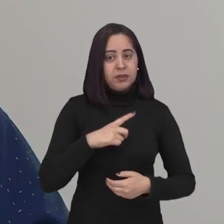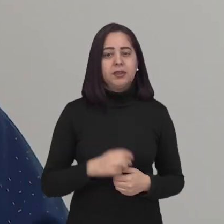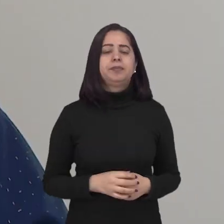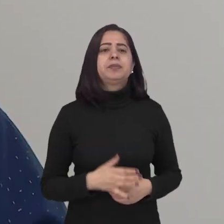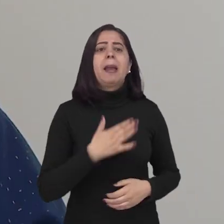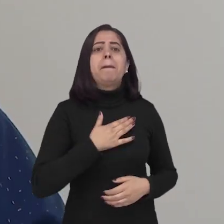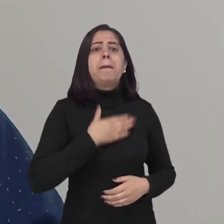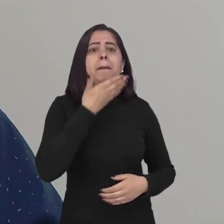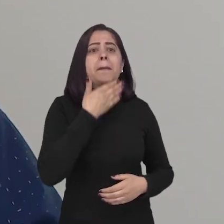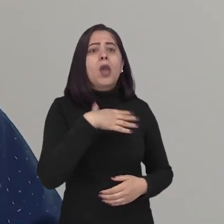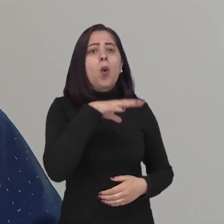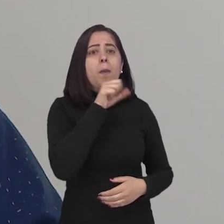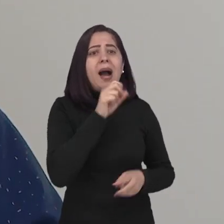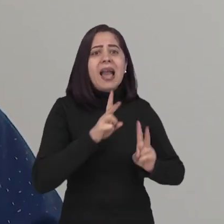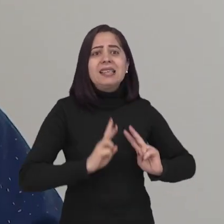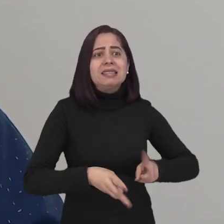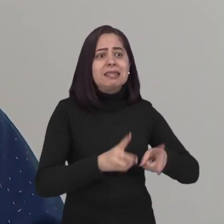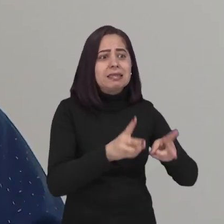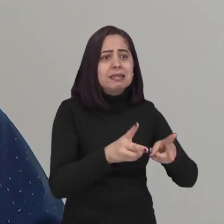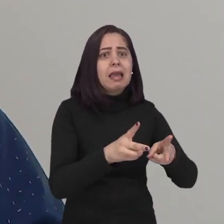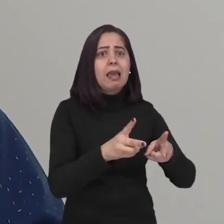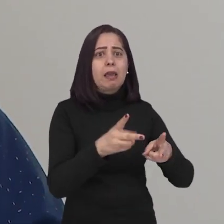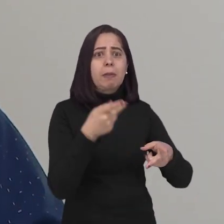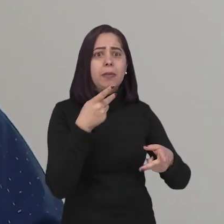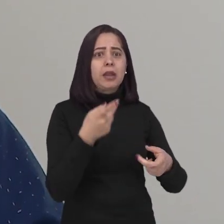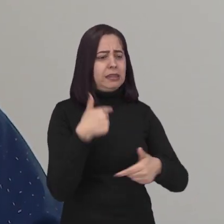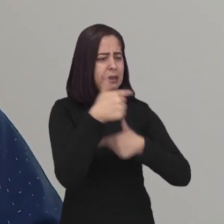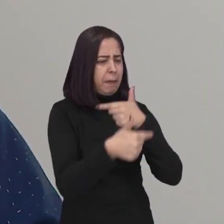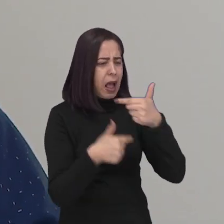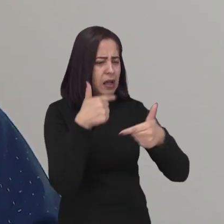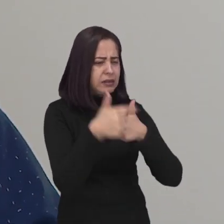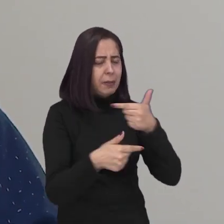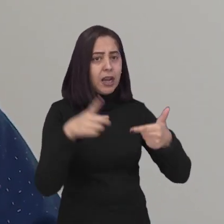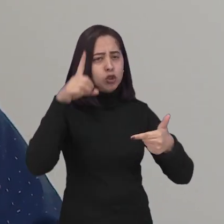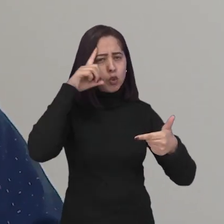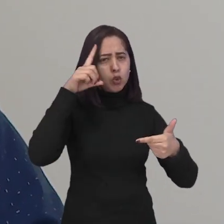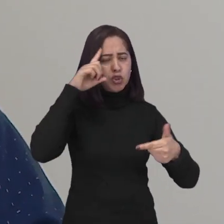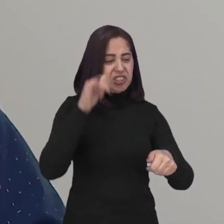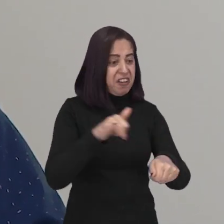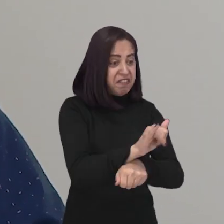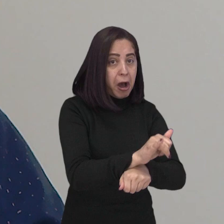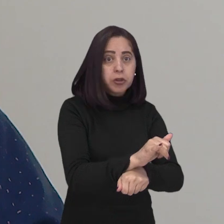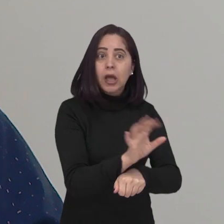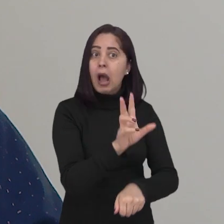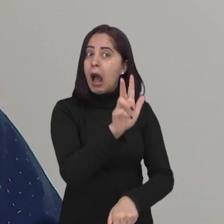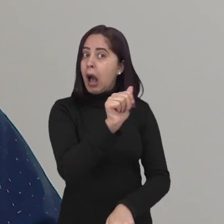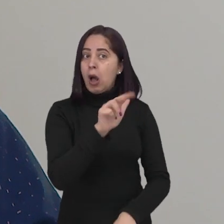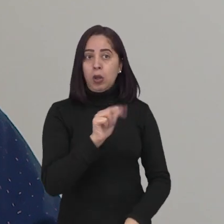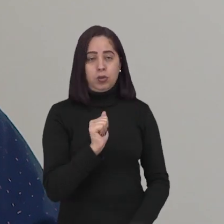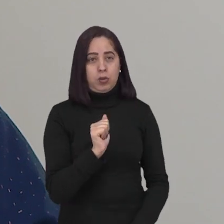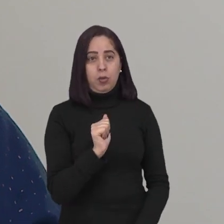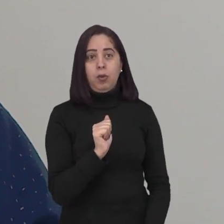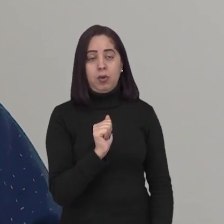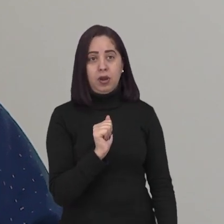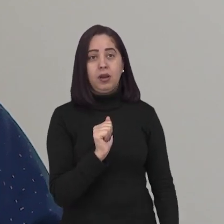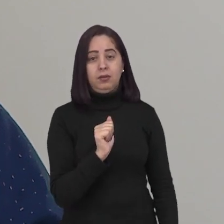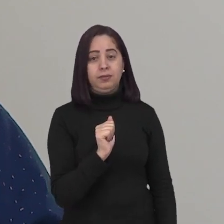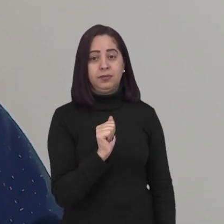Ele sempre falava, graças a Deus, eu nunca precisei faltar um dia de trabalho. Era um ponto forte dele.